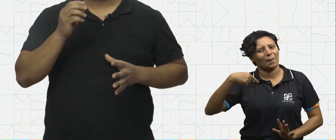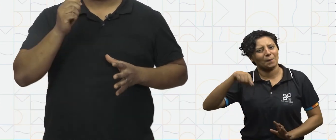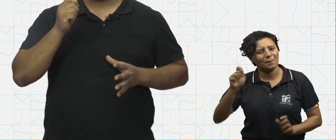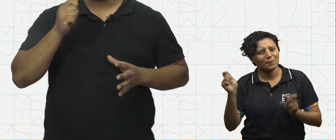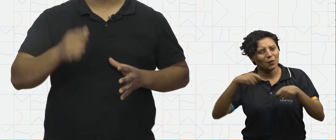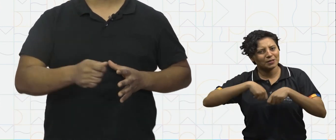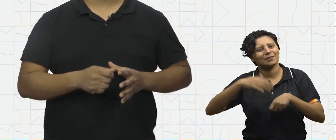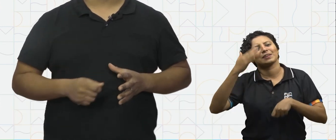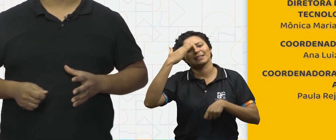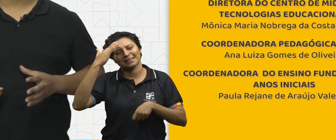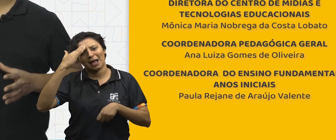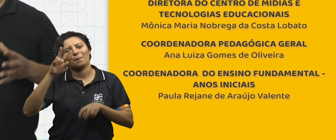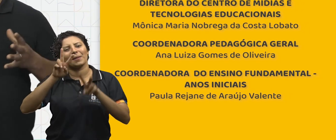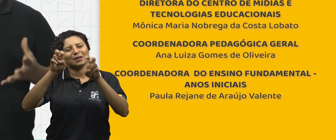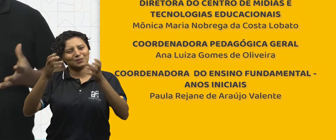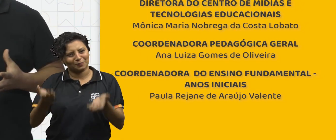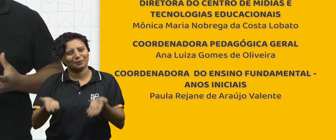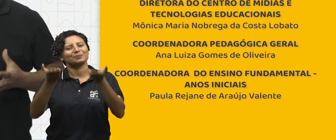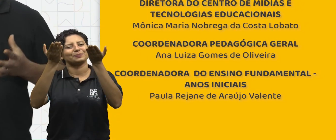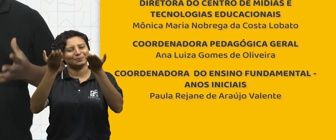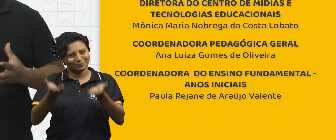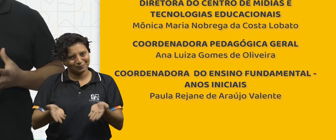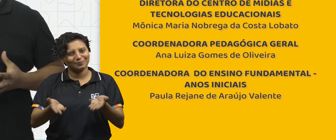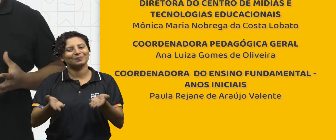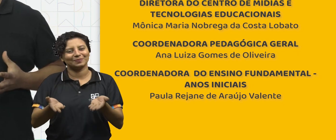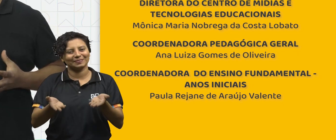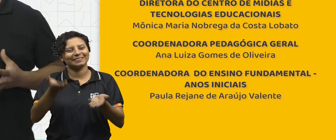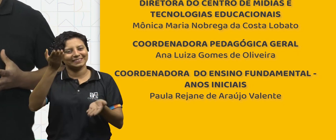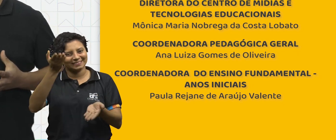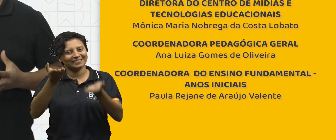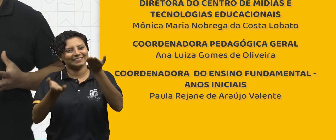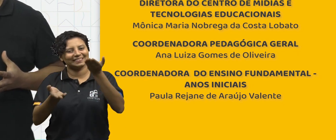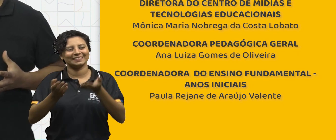daqui sabendo muito mais sobre grandezas